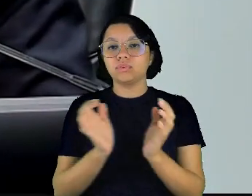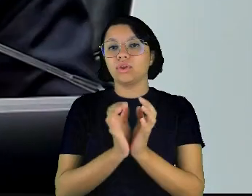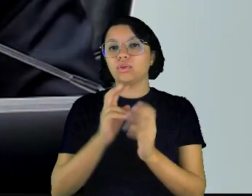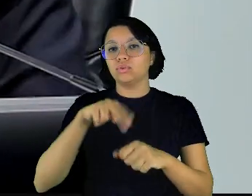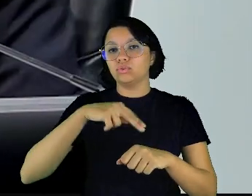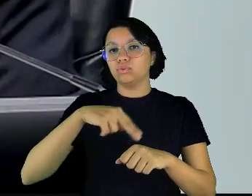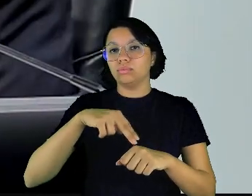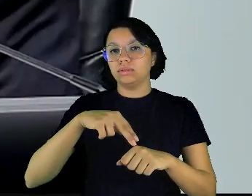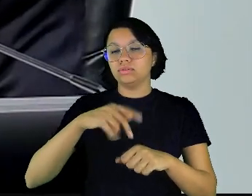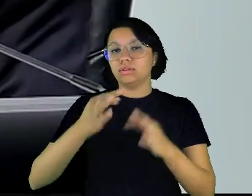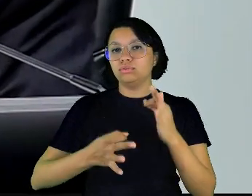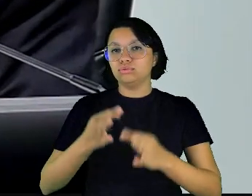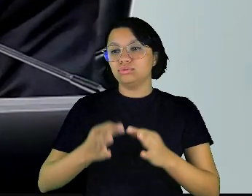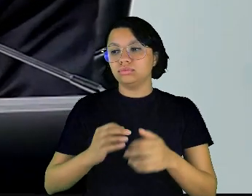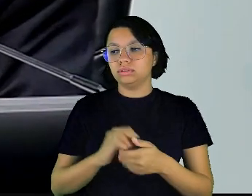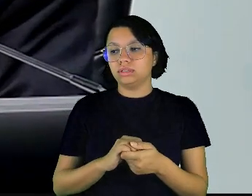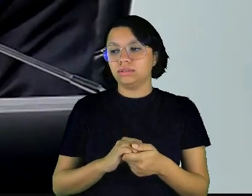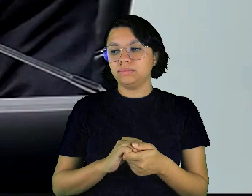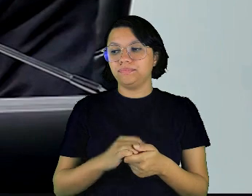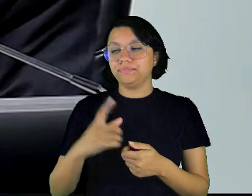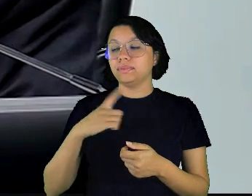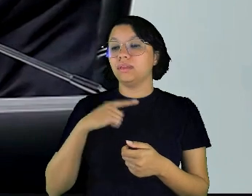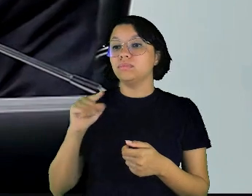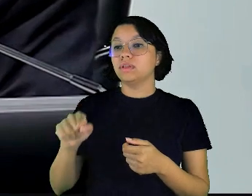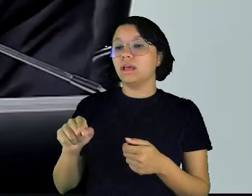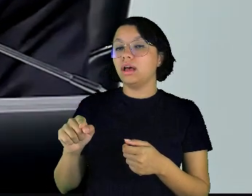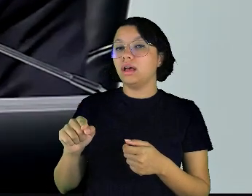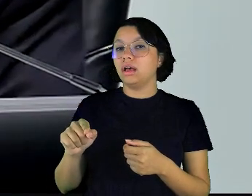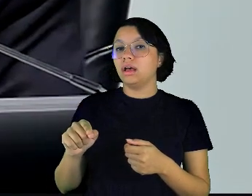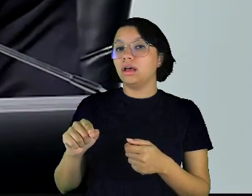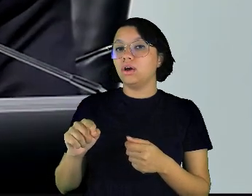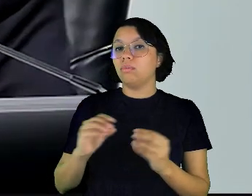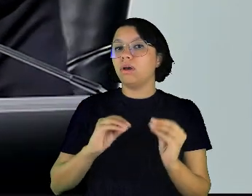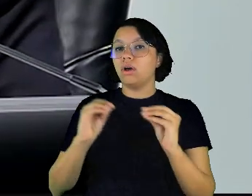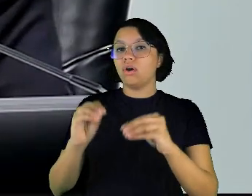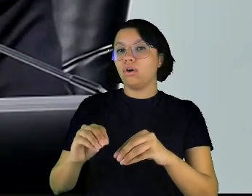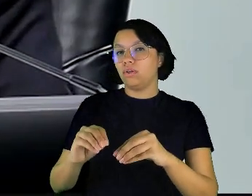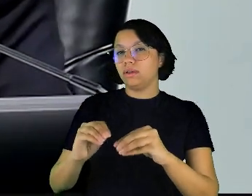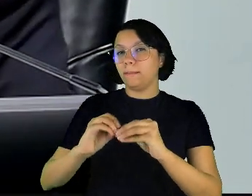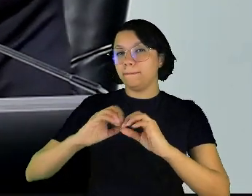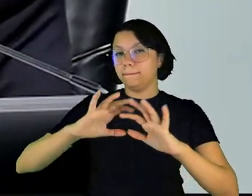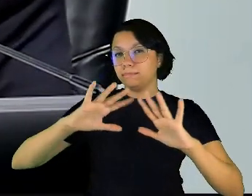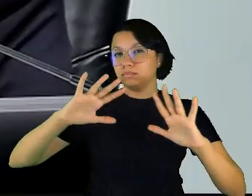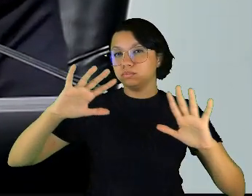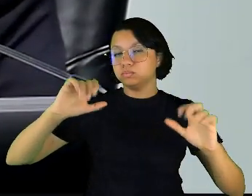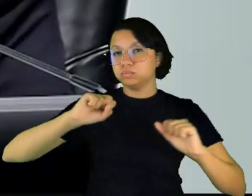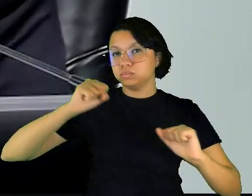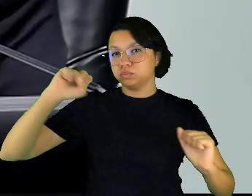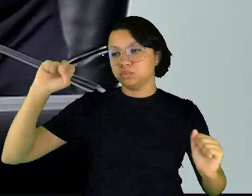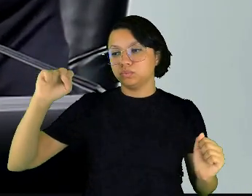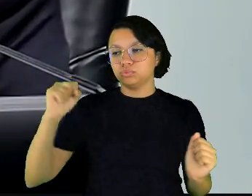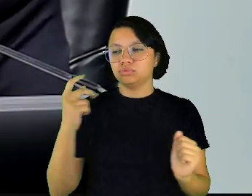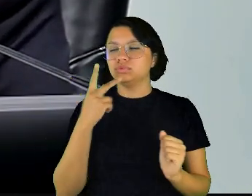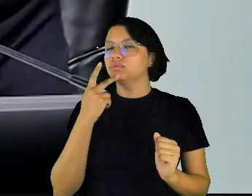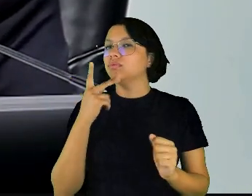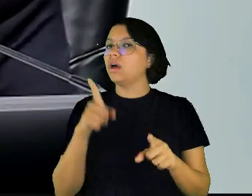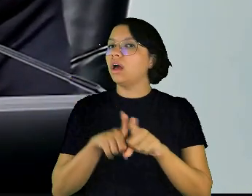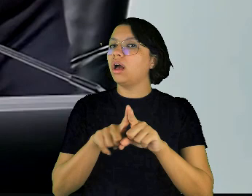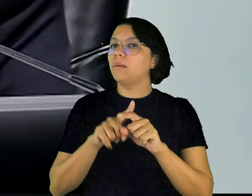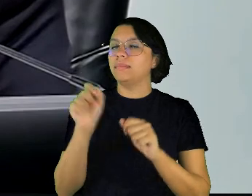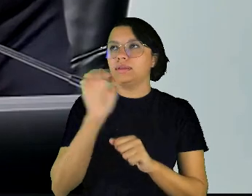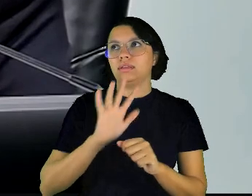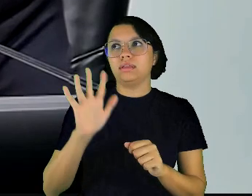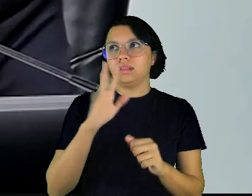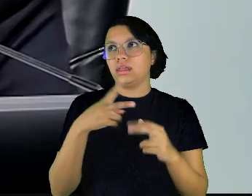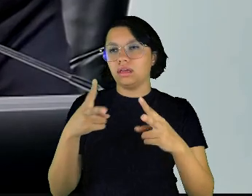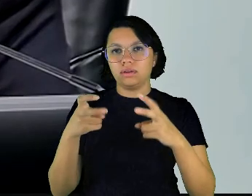dos juizados, aí nós temos ali uma colocação um pouquinho mais ampla. E aí se diz também, obviamente, que se